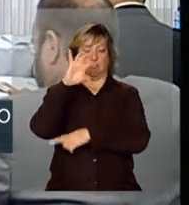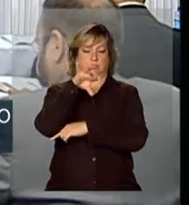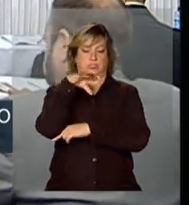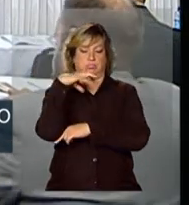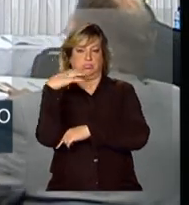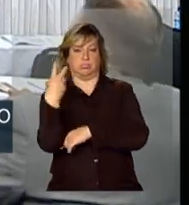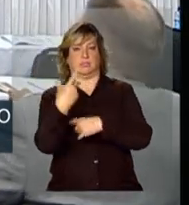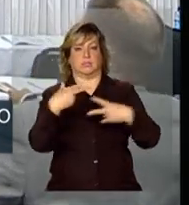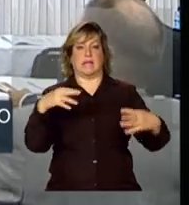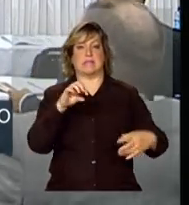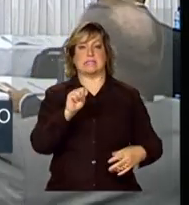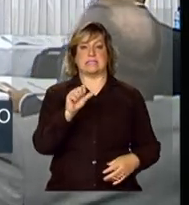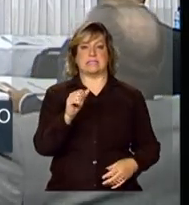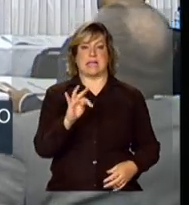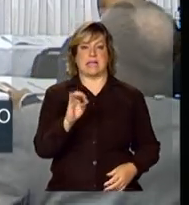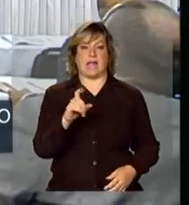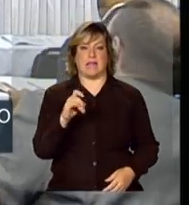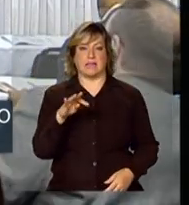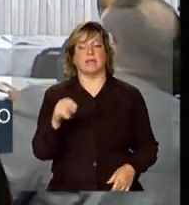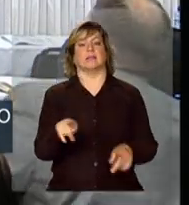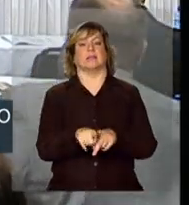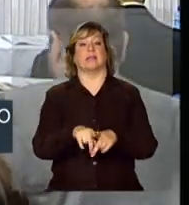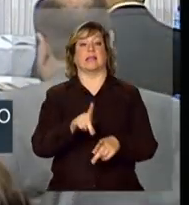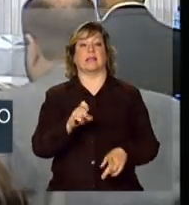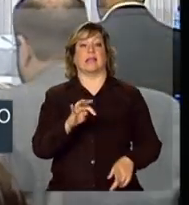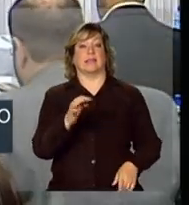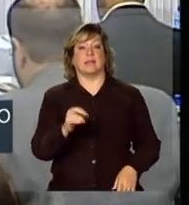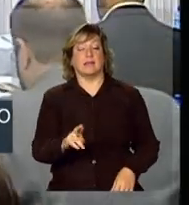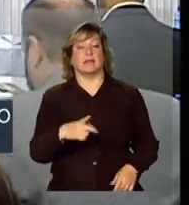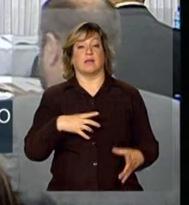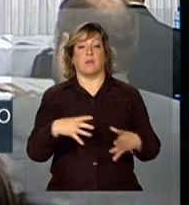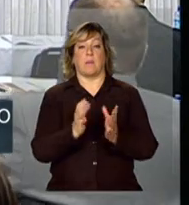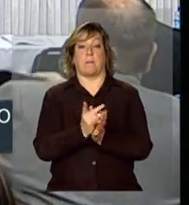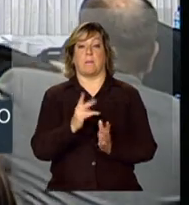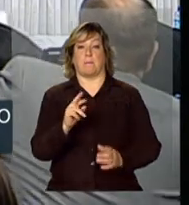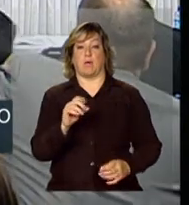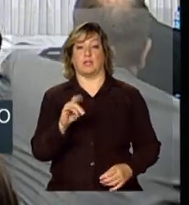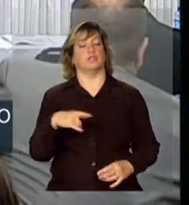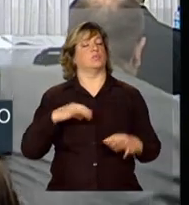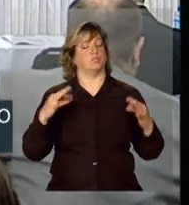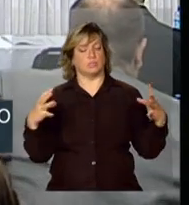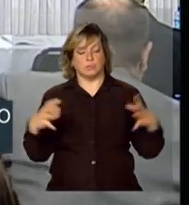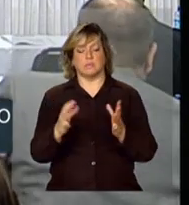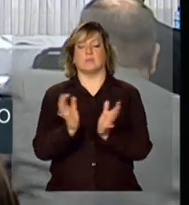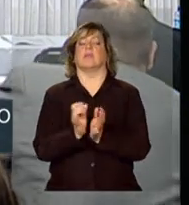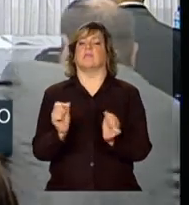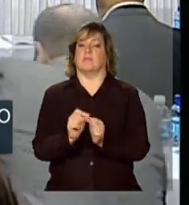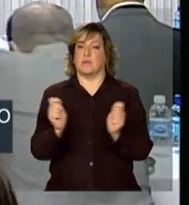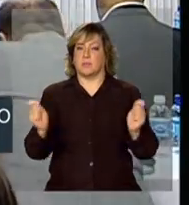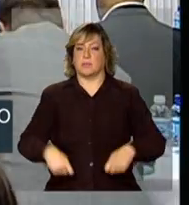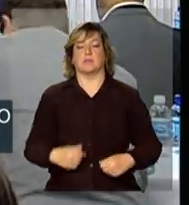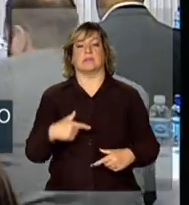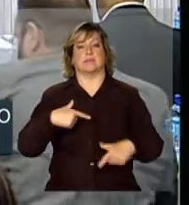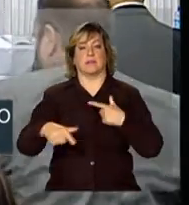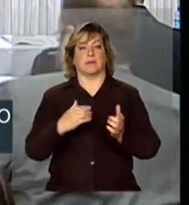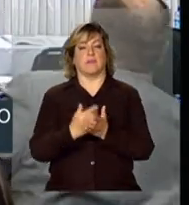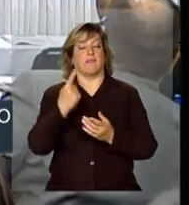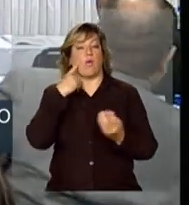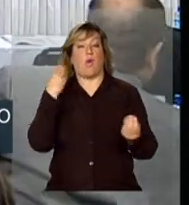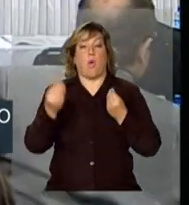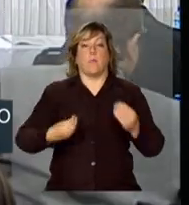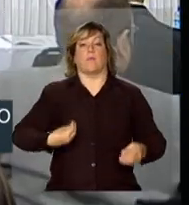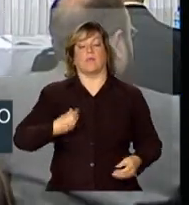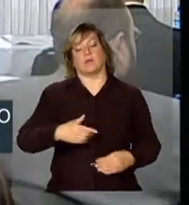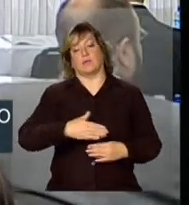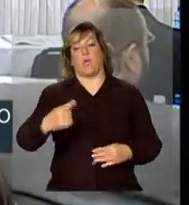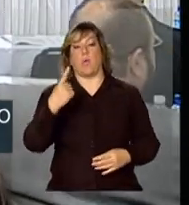estamos avançando na questão do DETER e do PRODES. Incluir isso na agenda, sejam bem-vindos. A gente constrói para dizer como é que isso pode funcionar